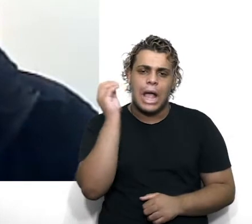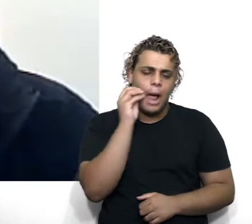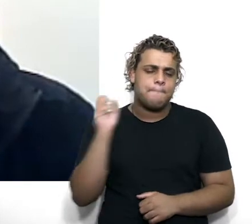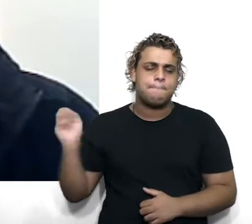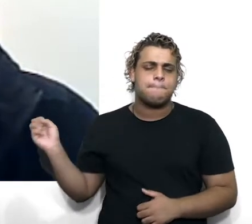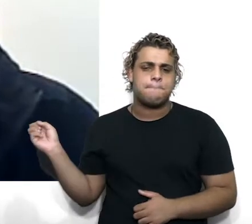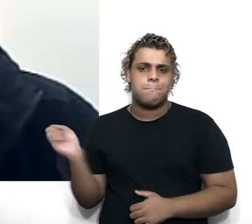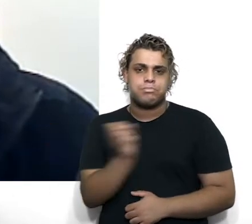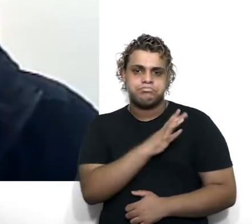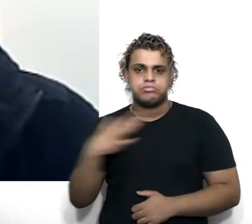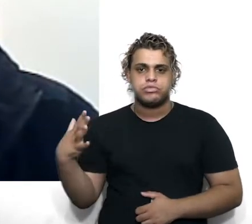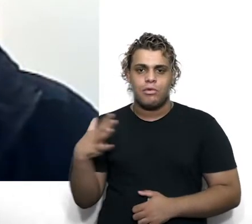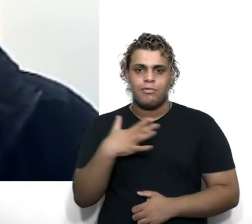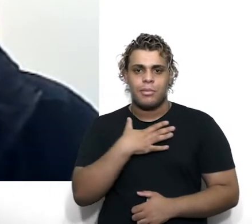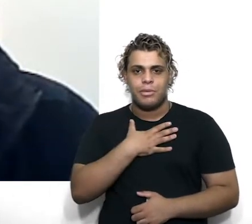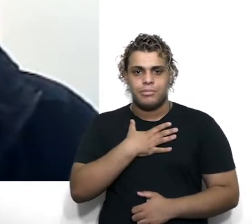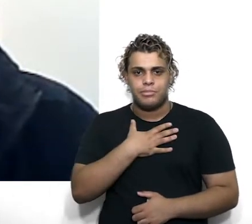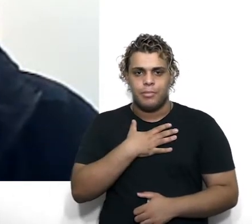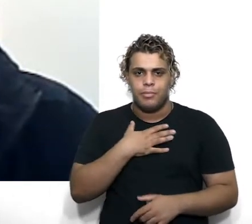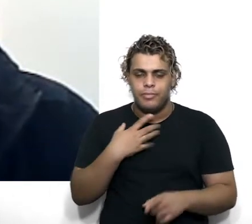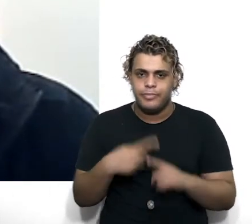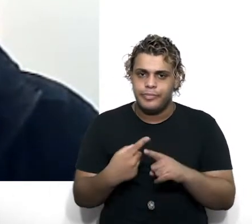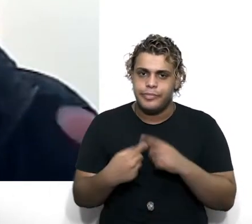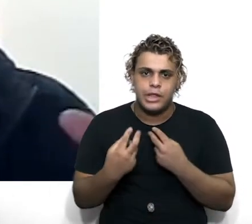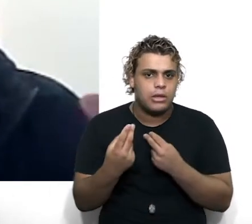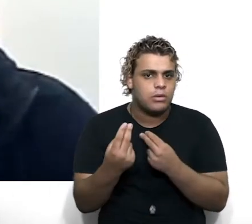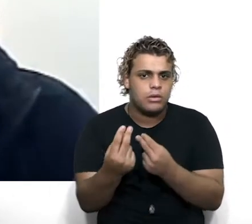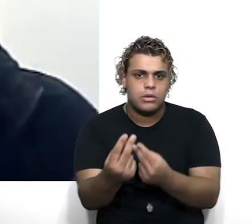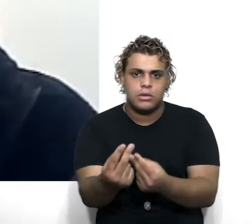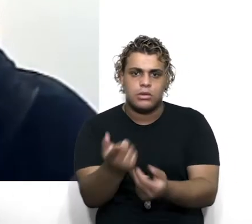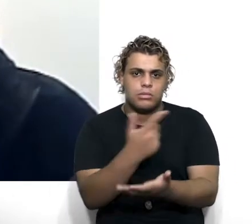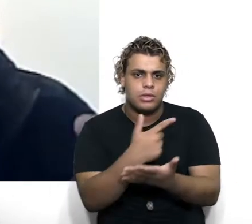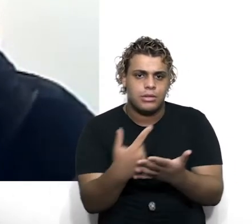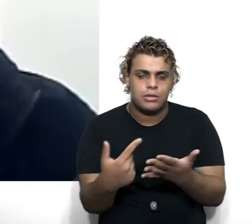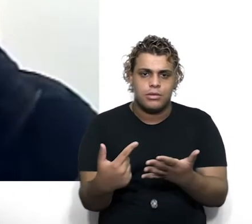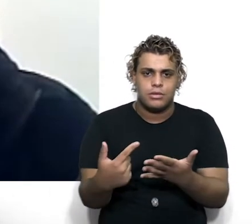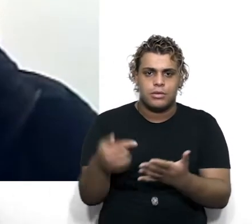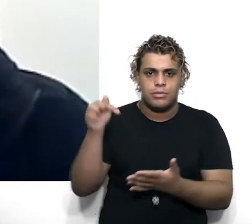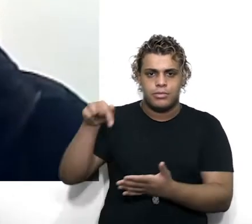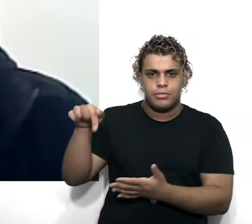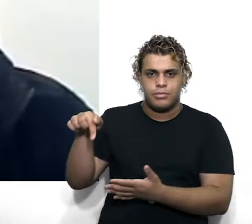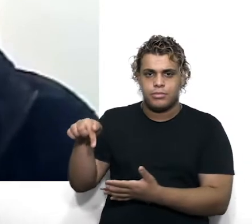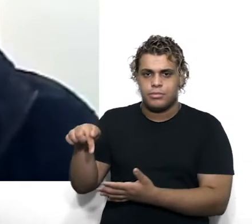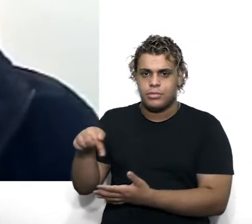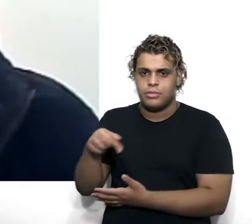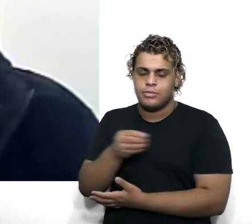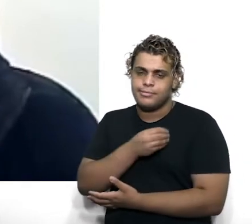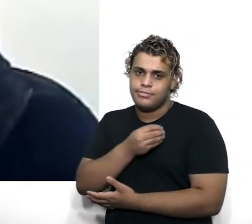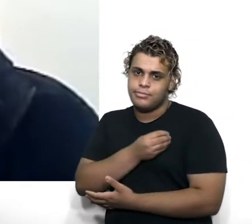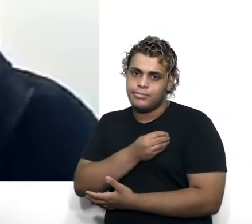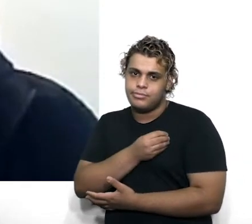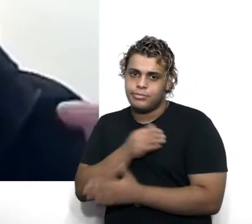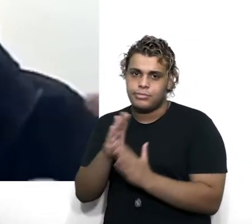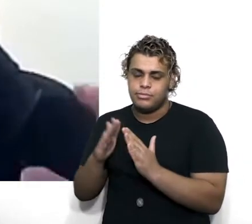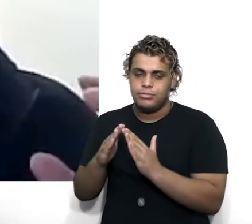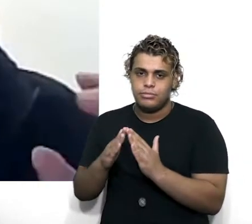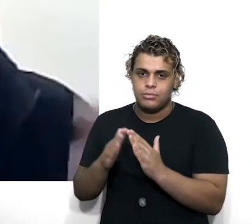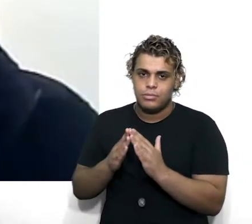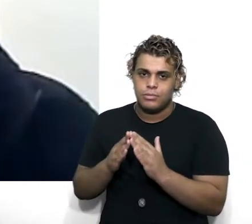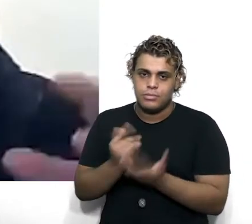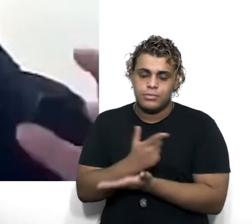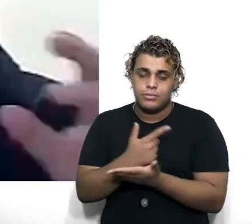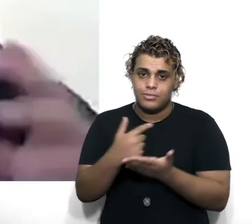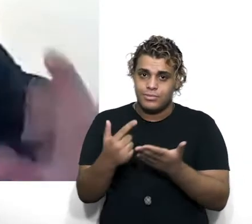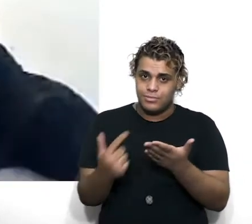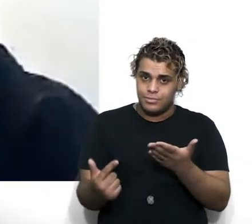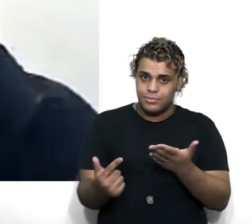mim, porque eu sempre escrevi no meu cantinho, no meu bunker, isolado,